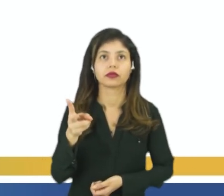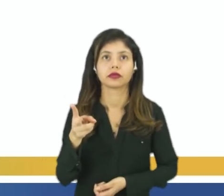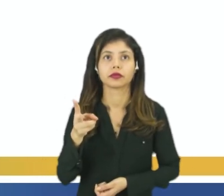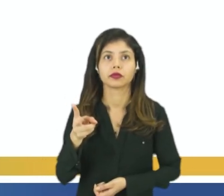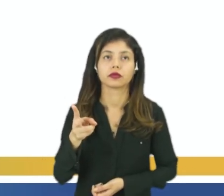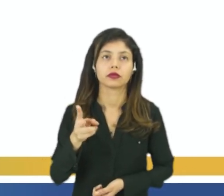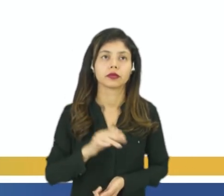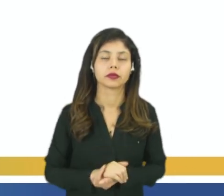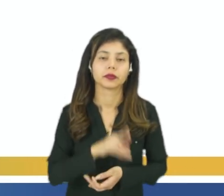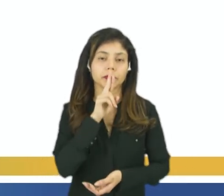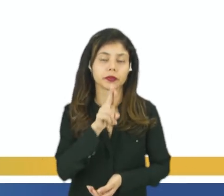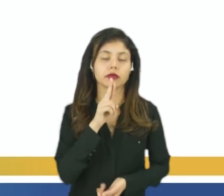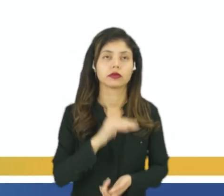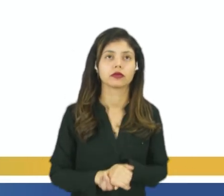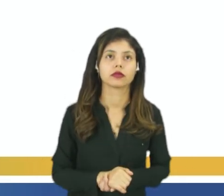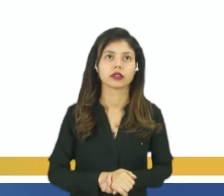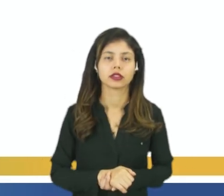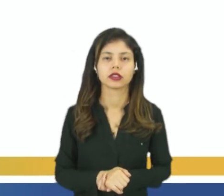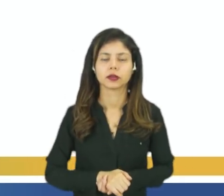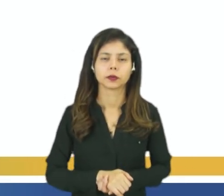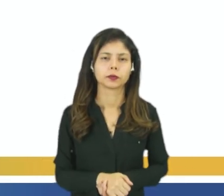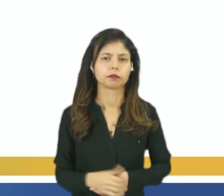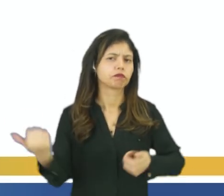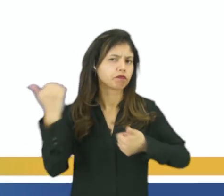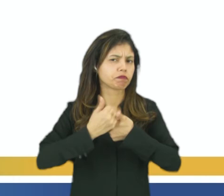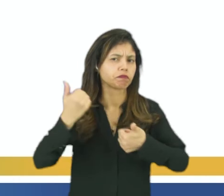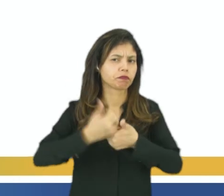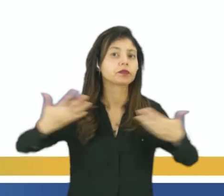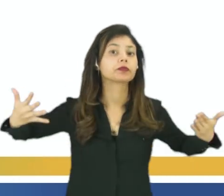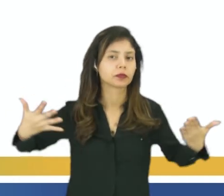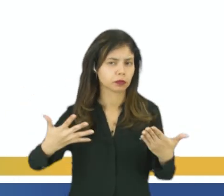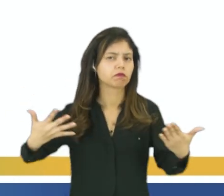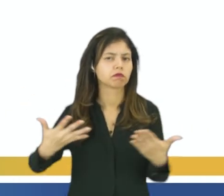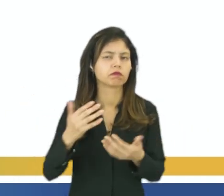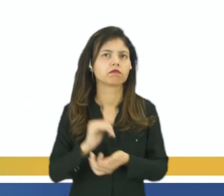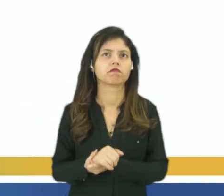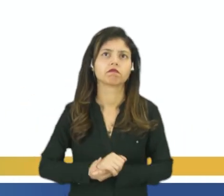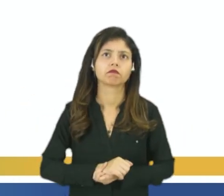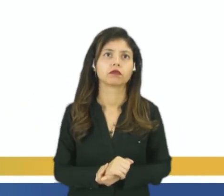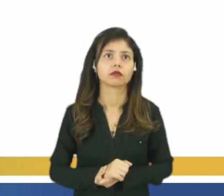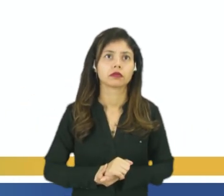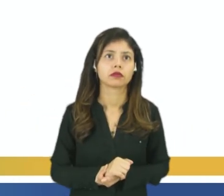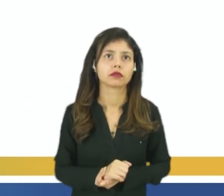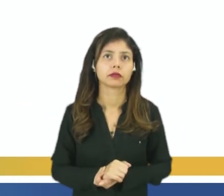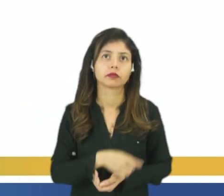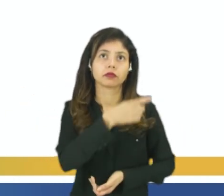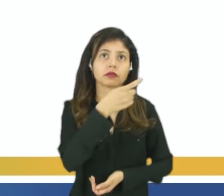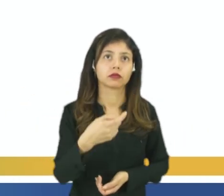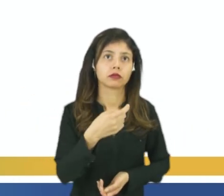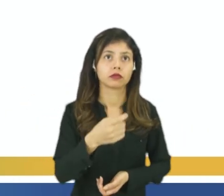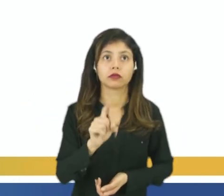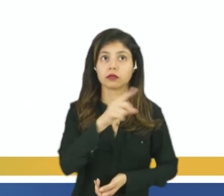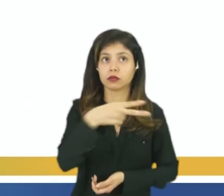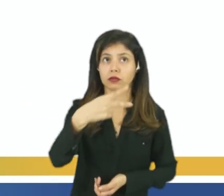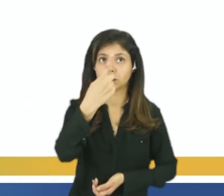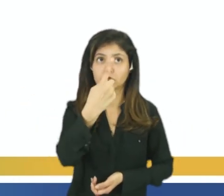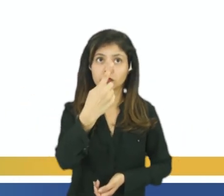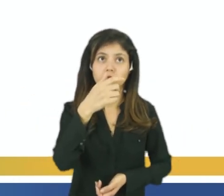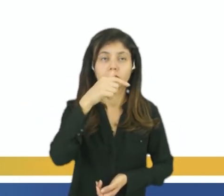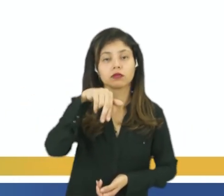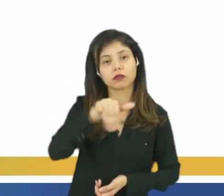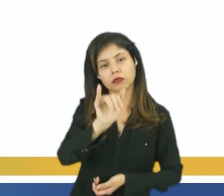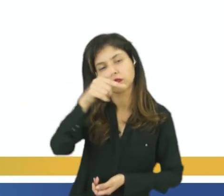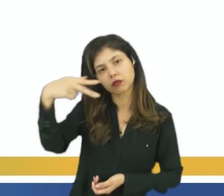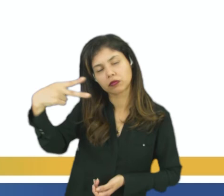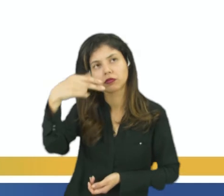Continuando a solução, nós vamos substituir agora para x igual a 1 e y igual a 7.